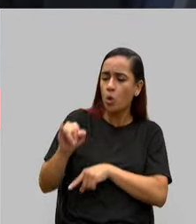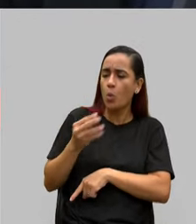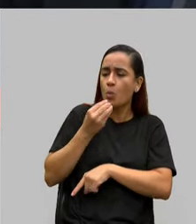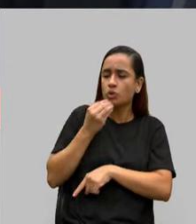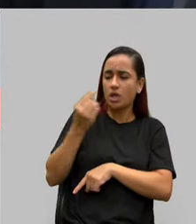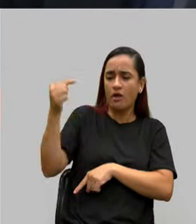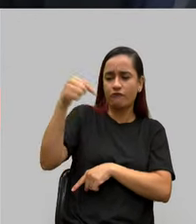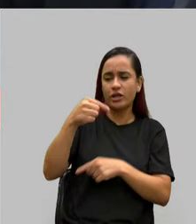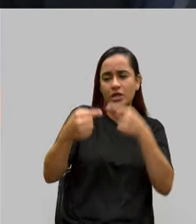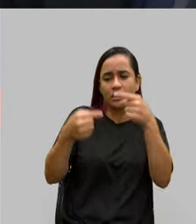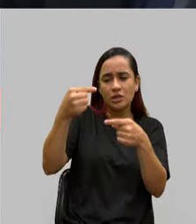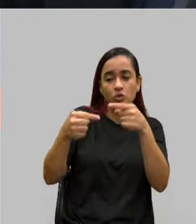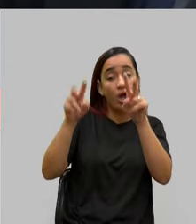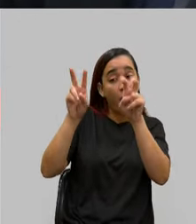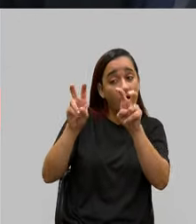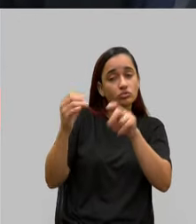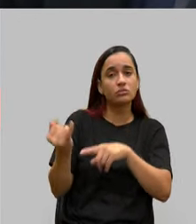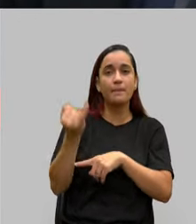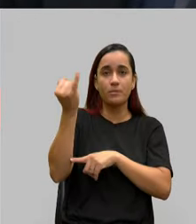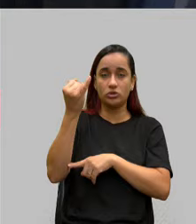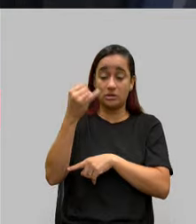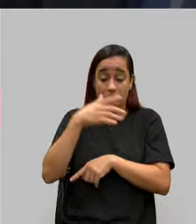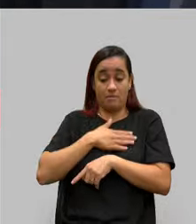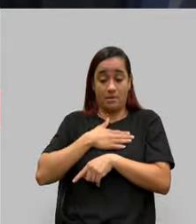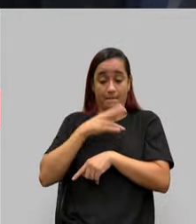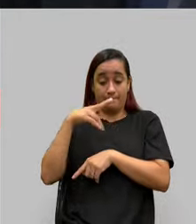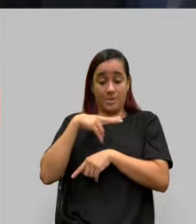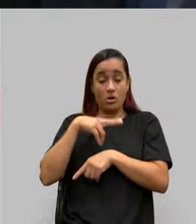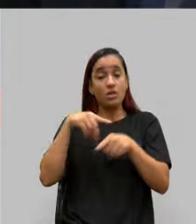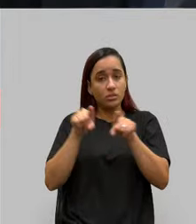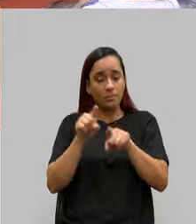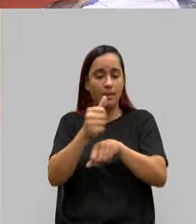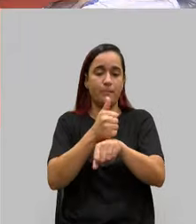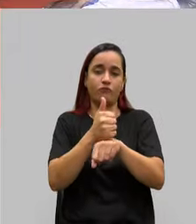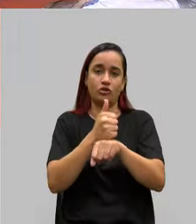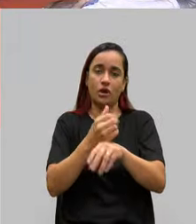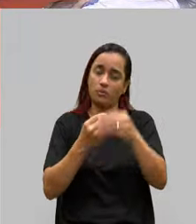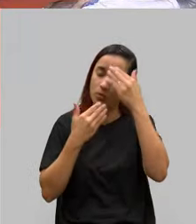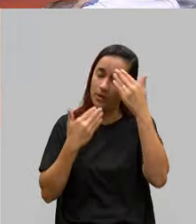importante para mim tanto pessoalmente quanto profissionalmente Muito